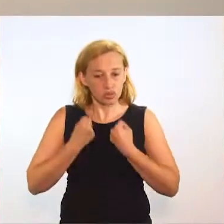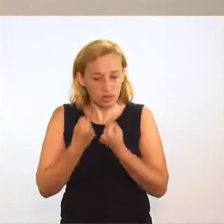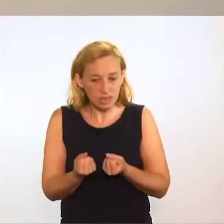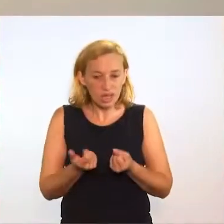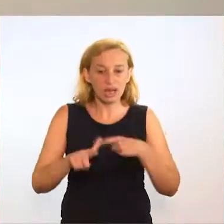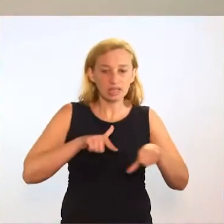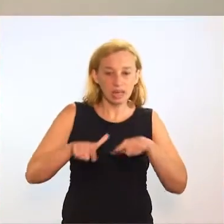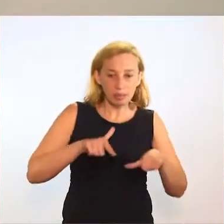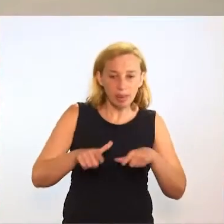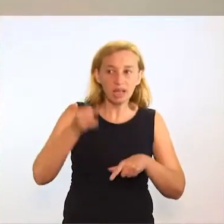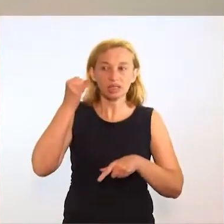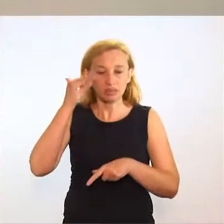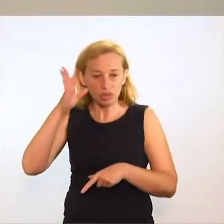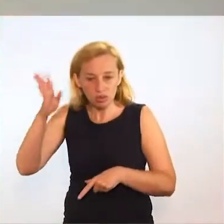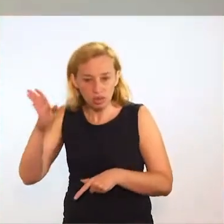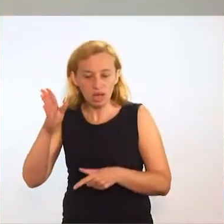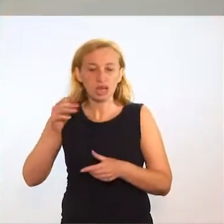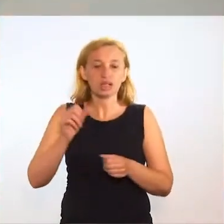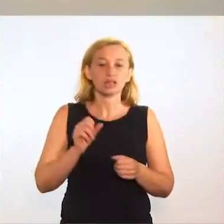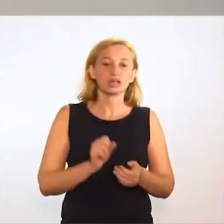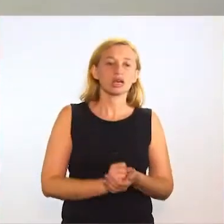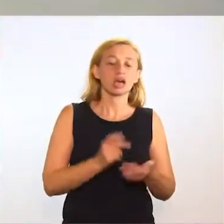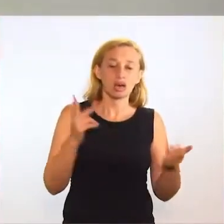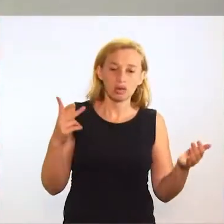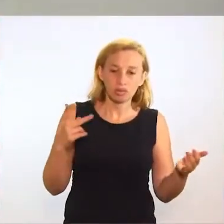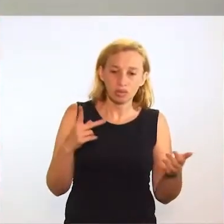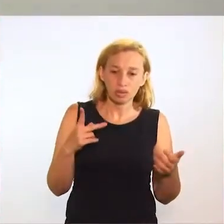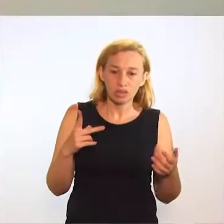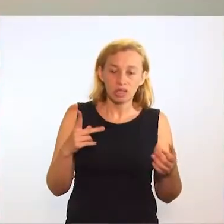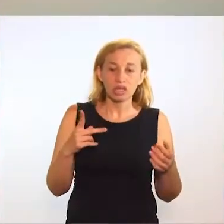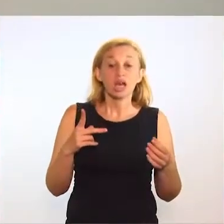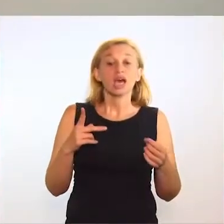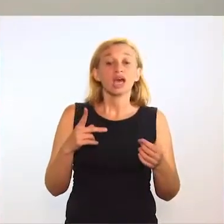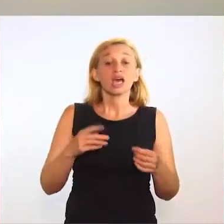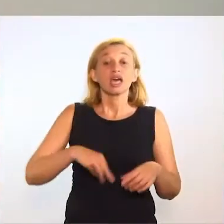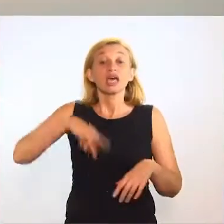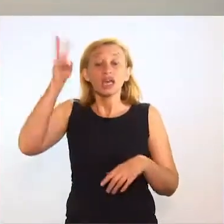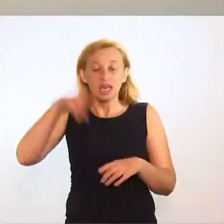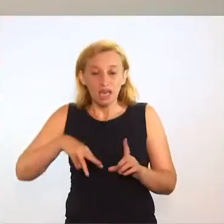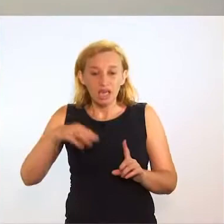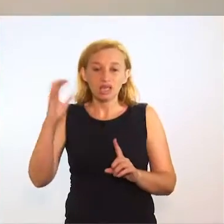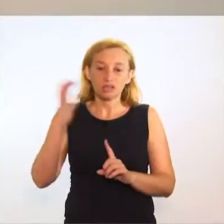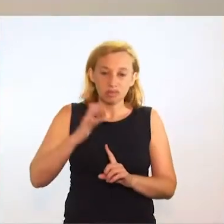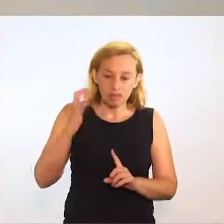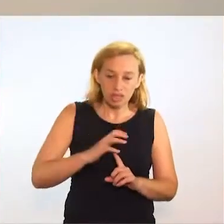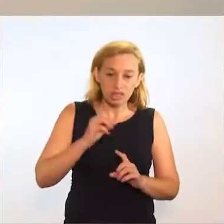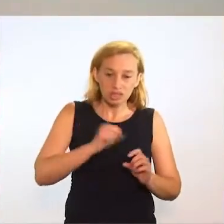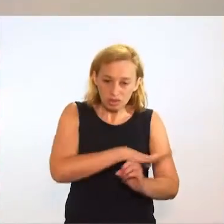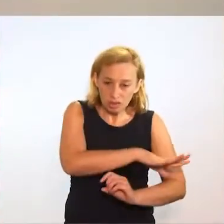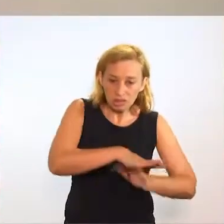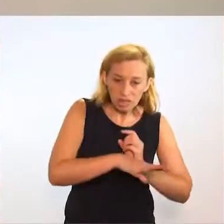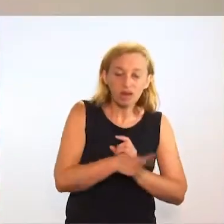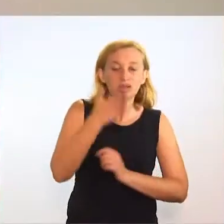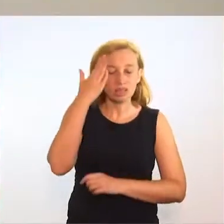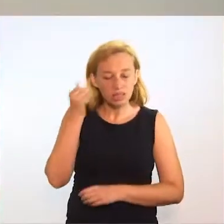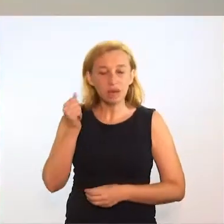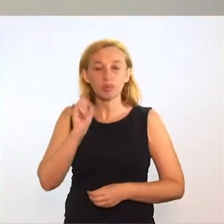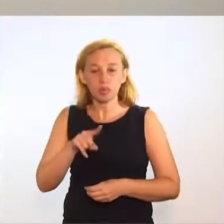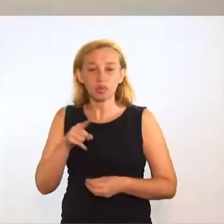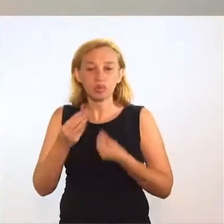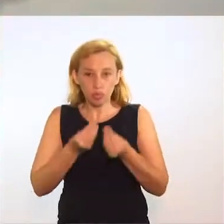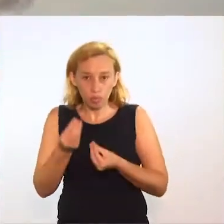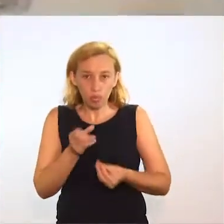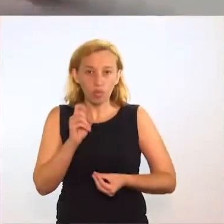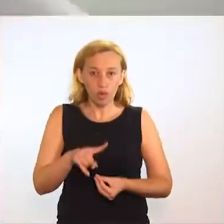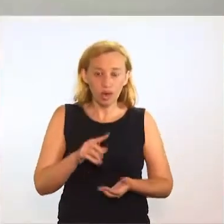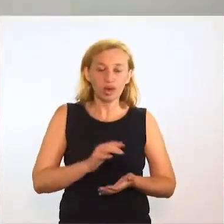e se esgota mesmo, né? Trabalha até de madrugada, faz acontecer. E quem empreende na área de impacto sabe que tem disso. Mas tem aquela